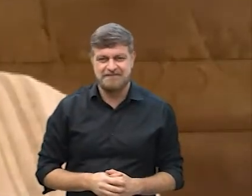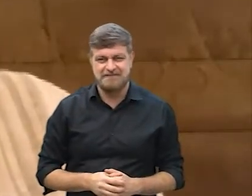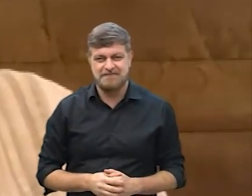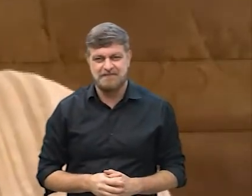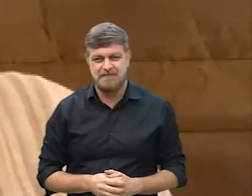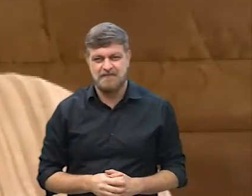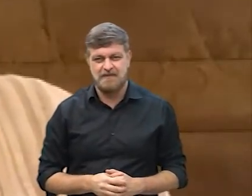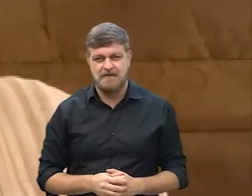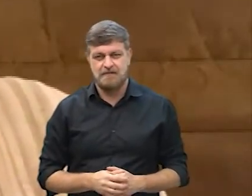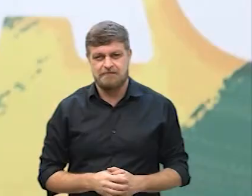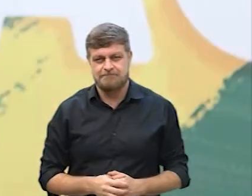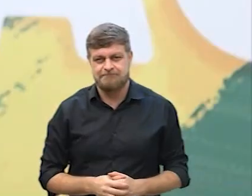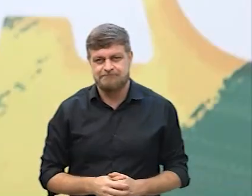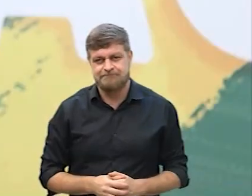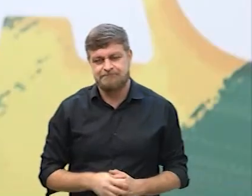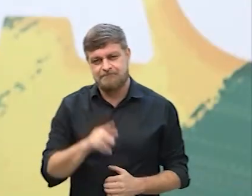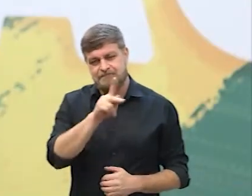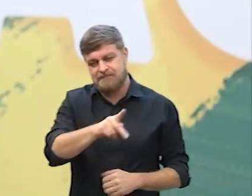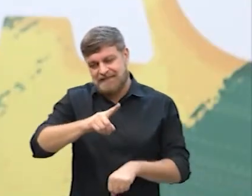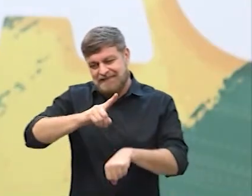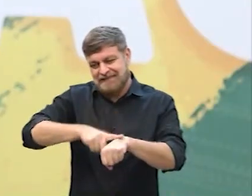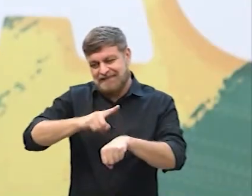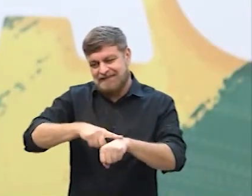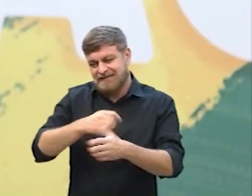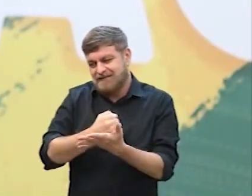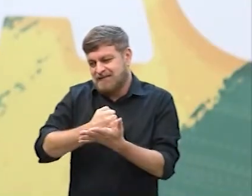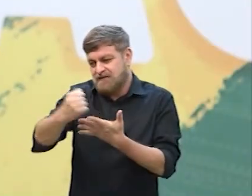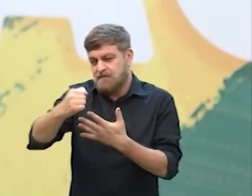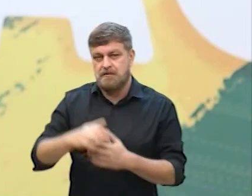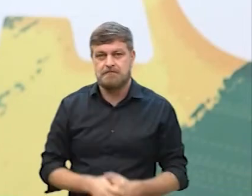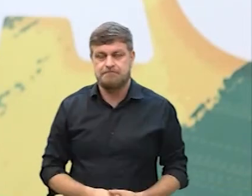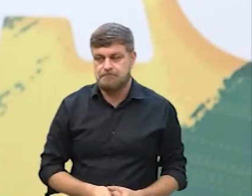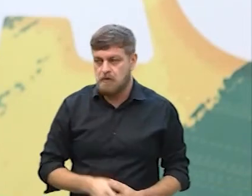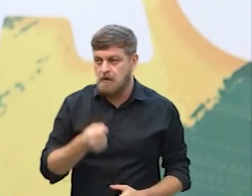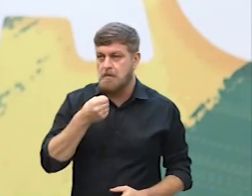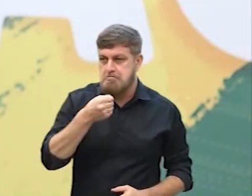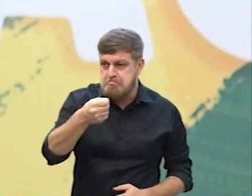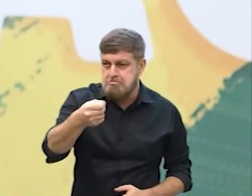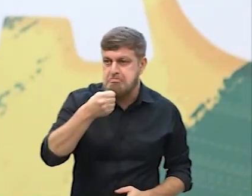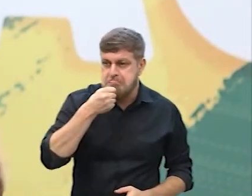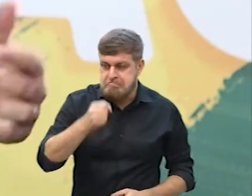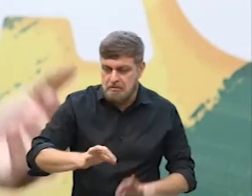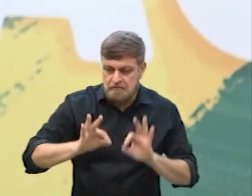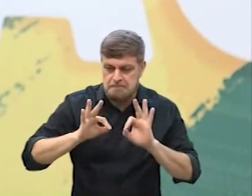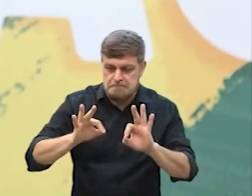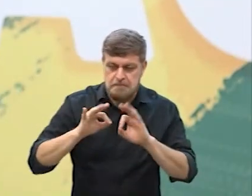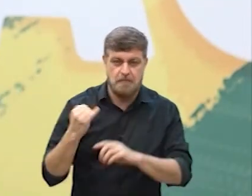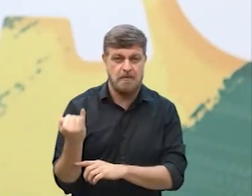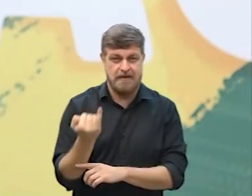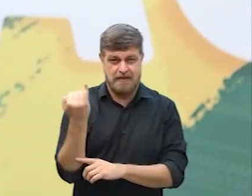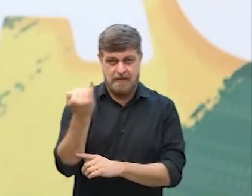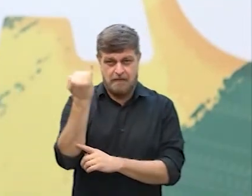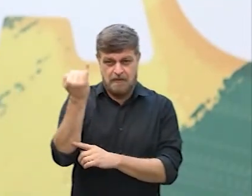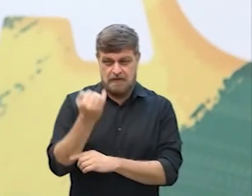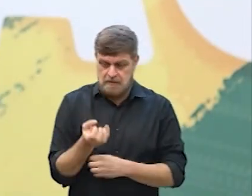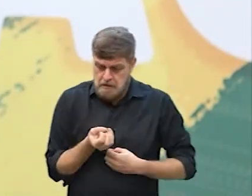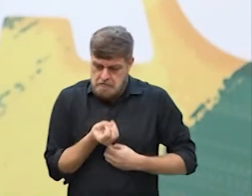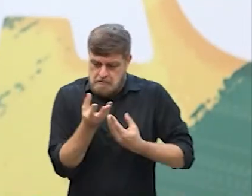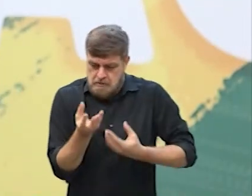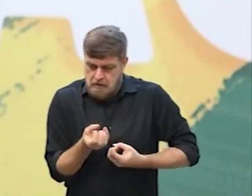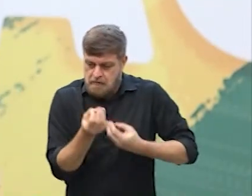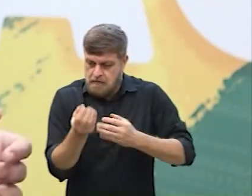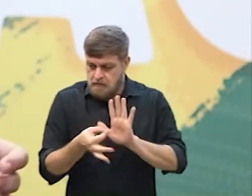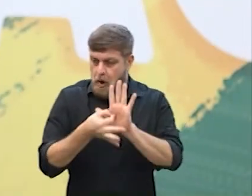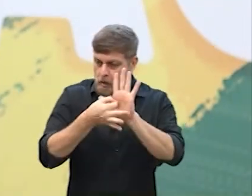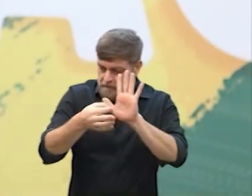lago. Bom, professora, o nosso tempo acabou, realmente uma entrevista importante, não é? A senhora colocando o seu